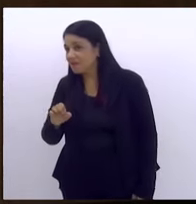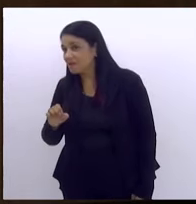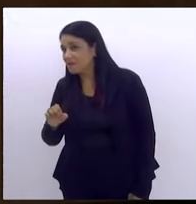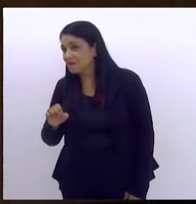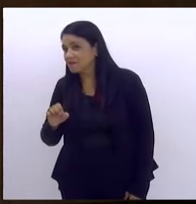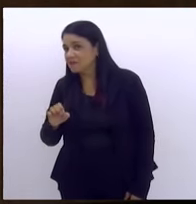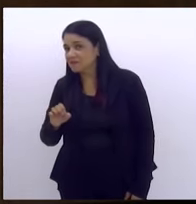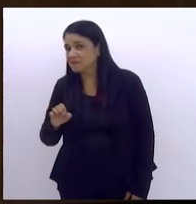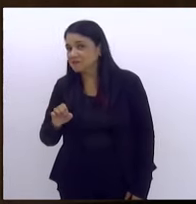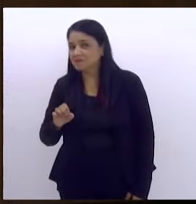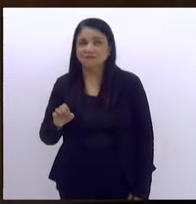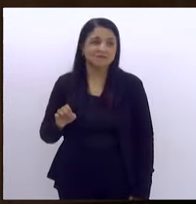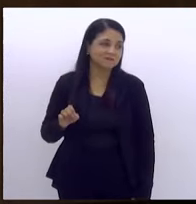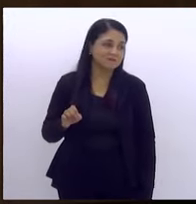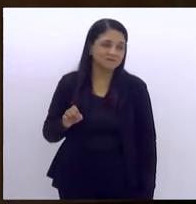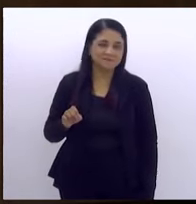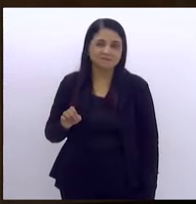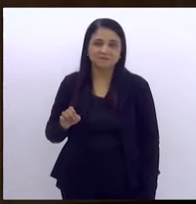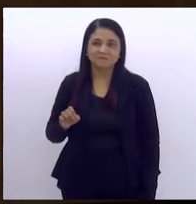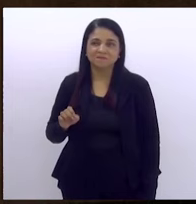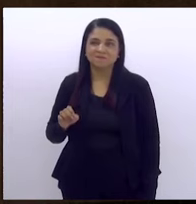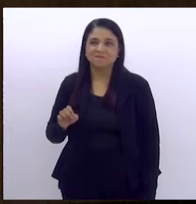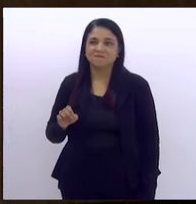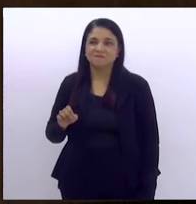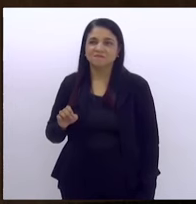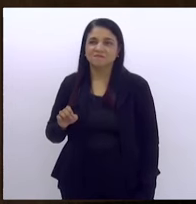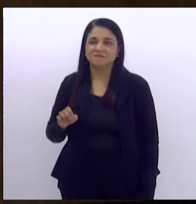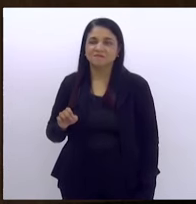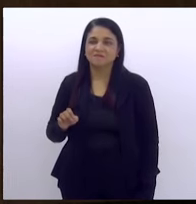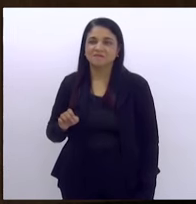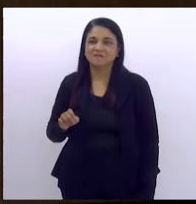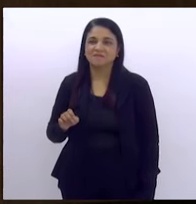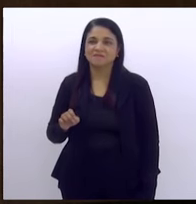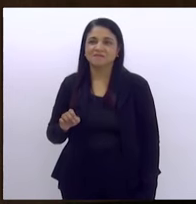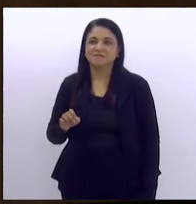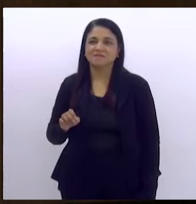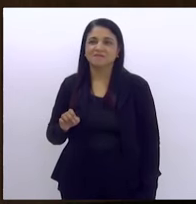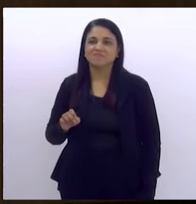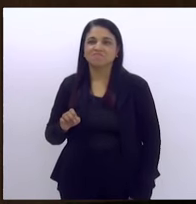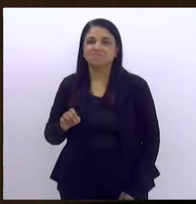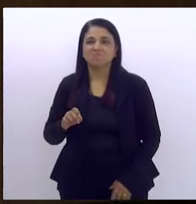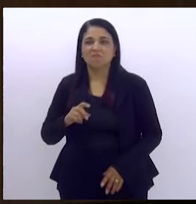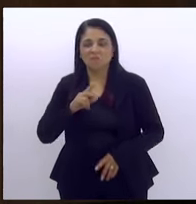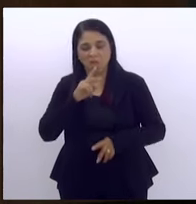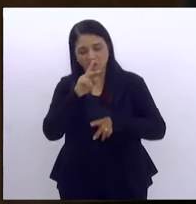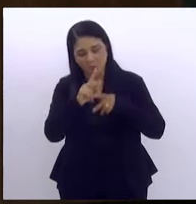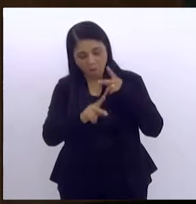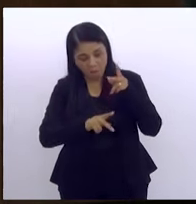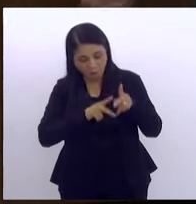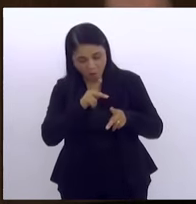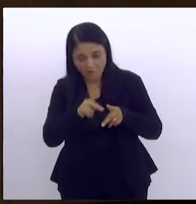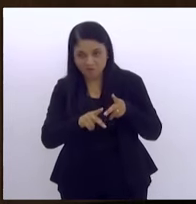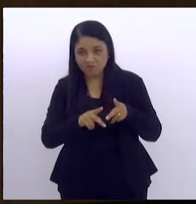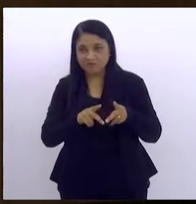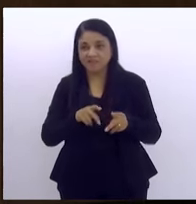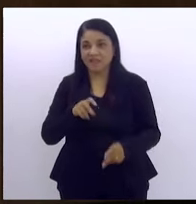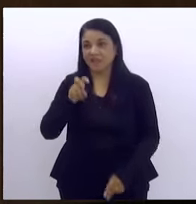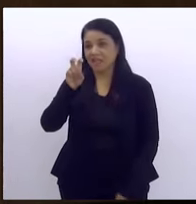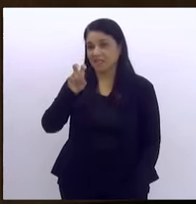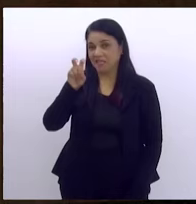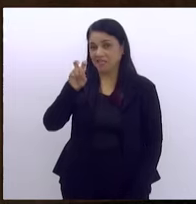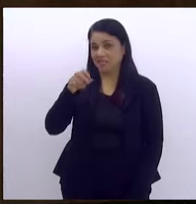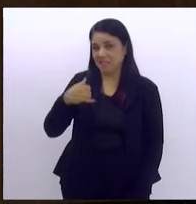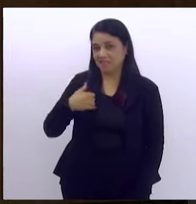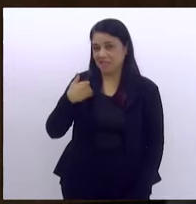Veja só, senhora presidente, ampla dominância do povo da quinta idade. Estamos aqui, eu, Mink,